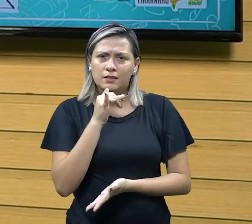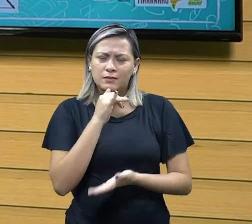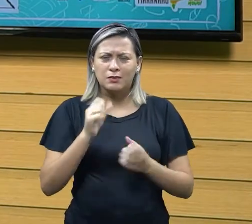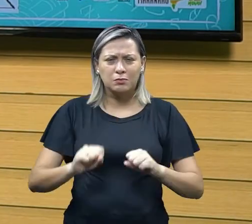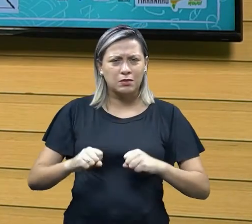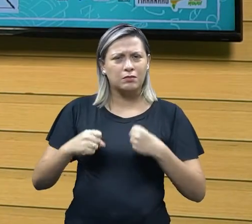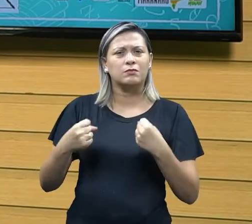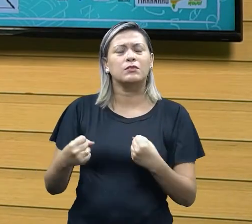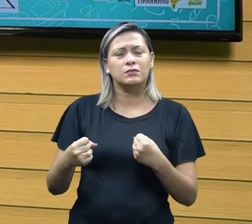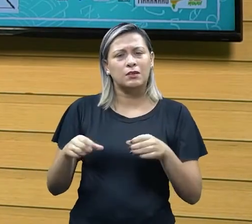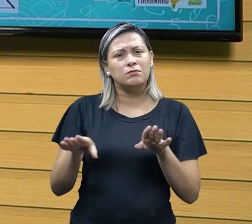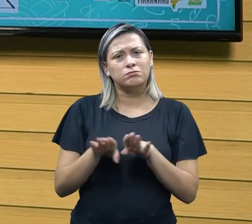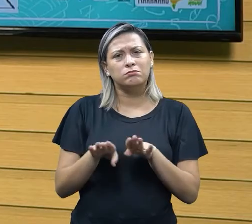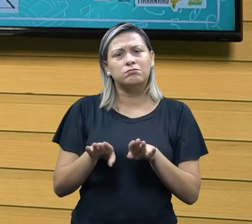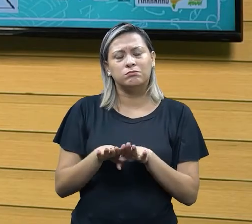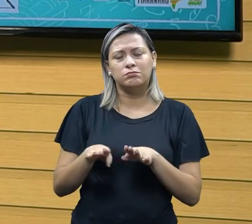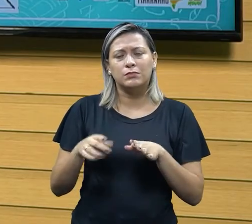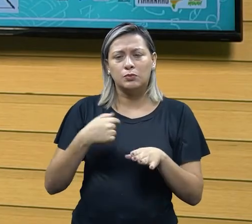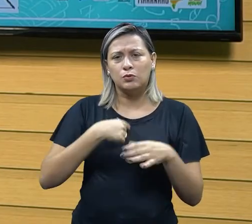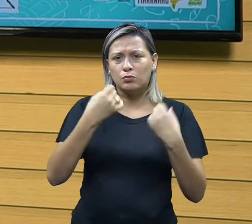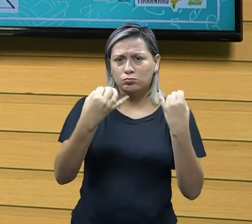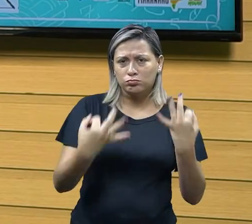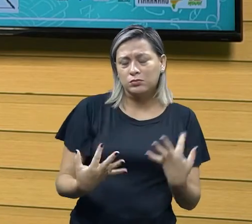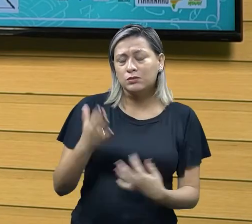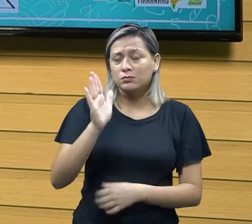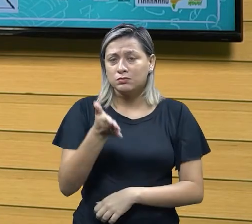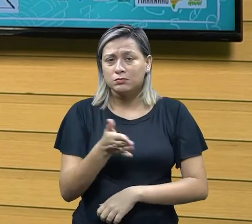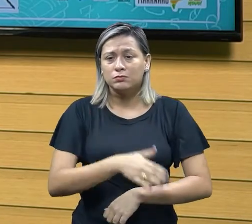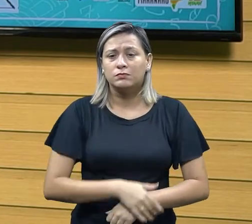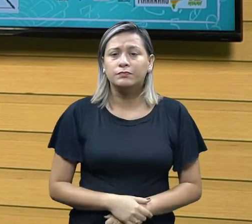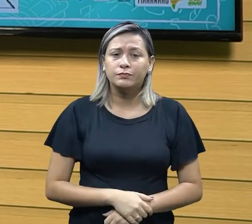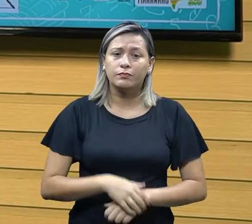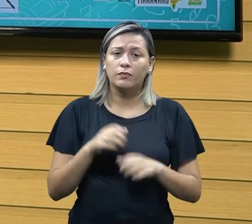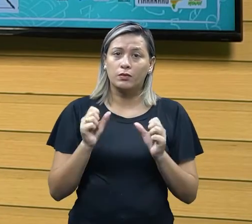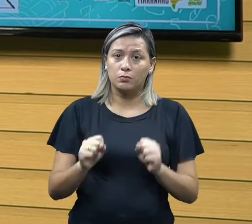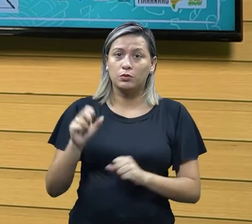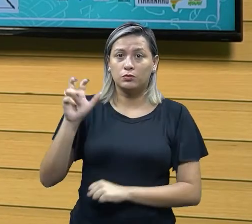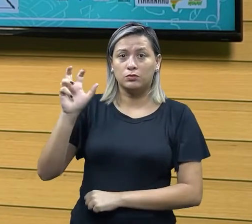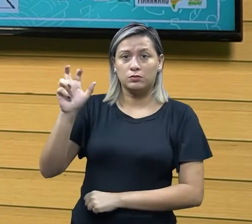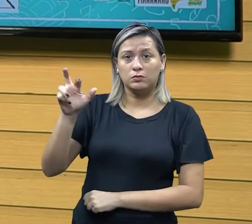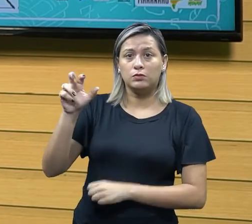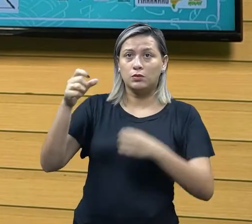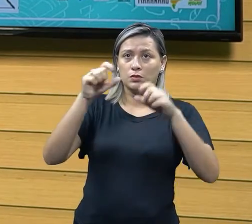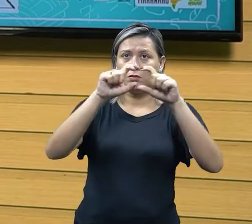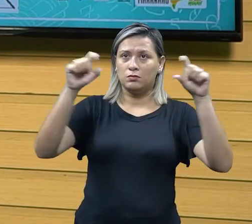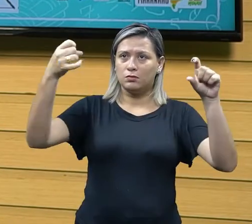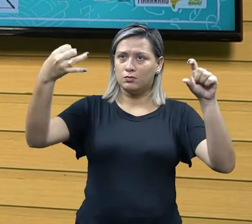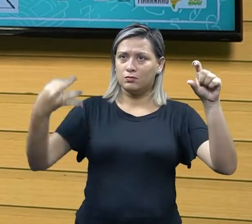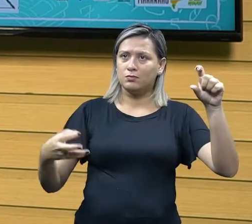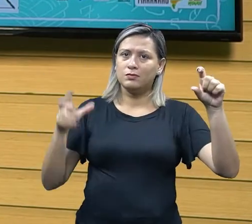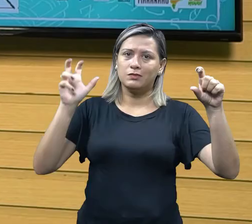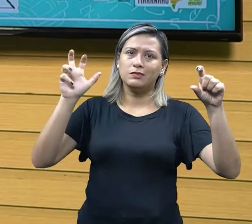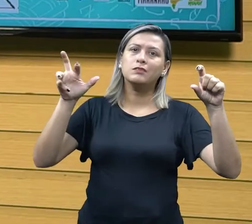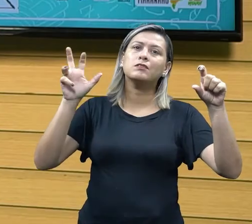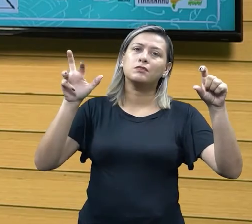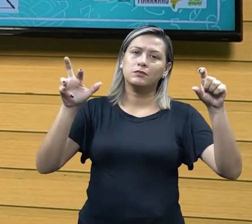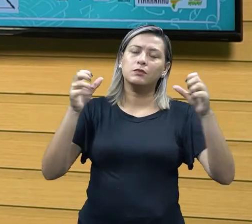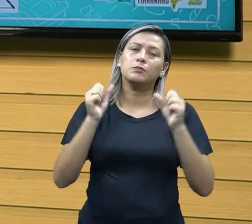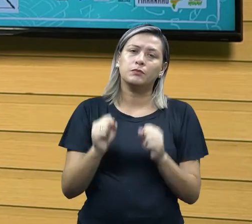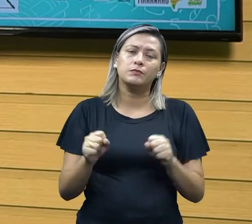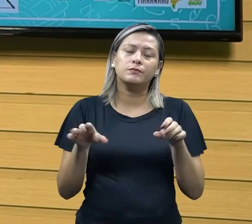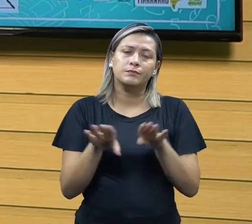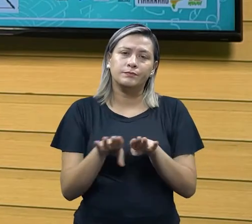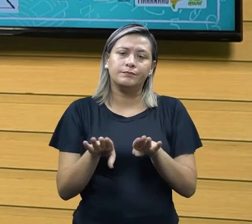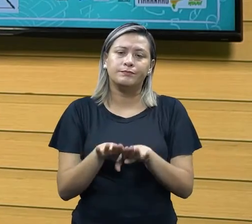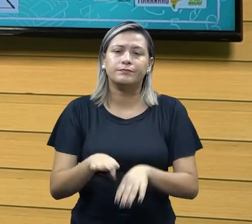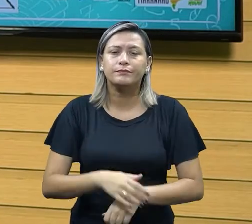exemplo, só para reforçar o que eu estou dizendo, todas essas informações, elas podem ser acionadas através da barra de status também.